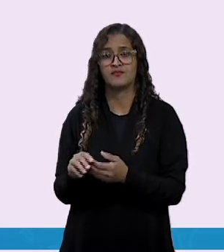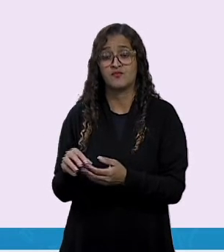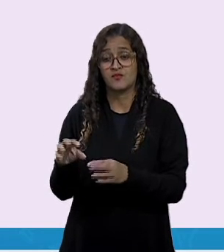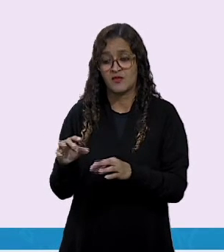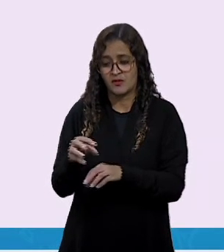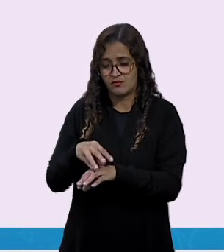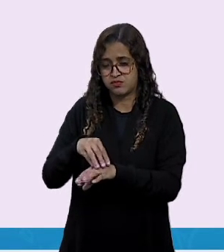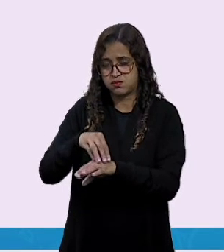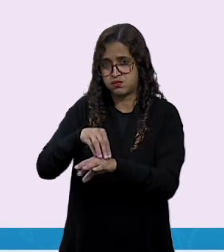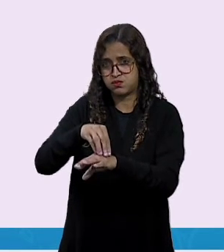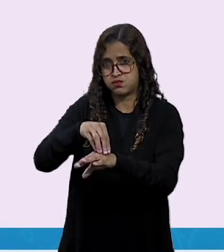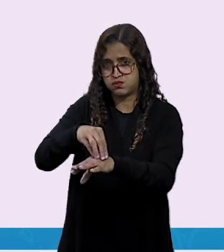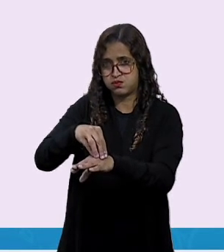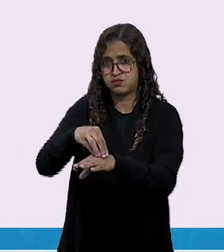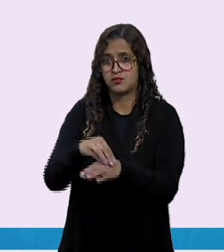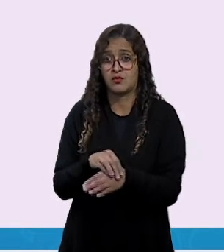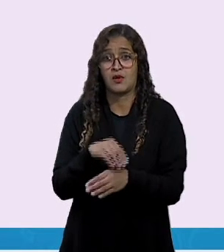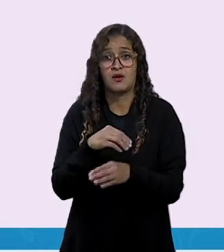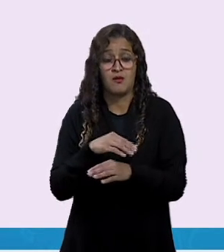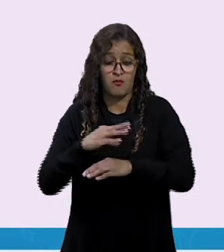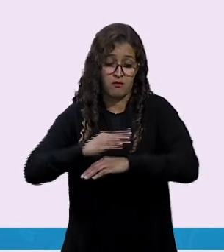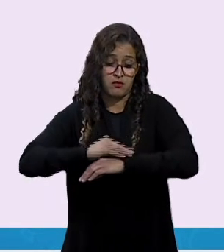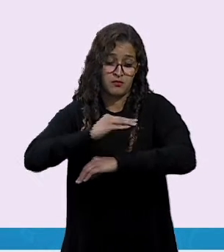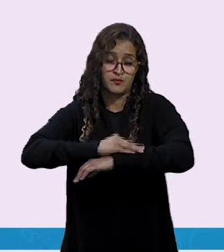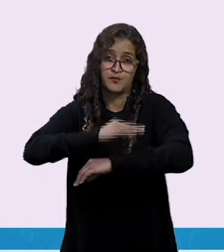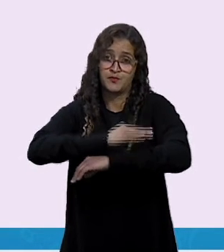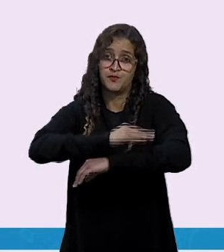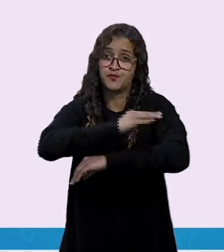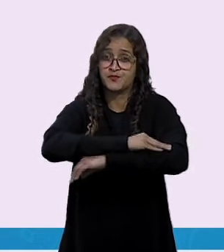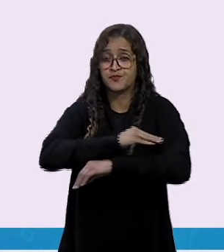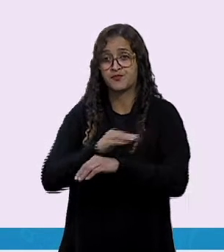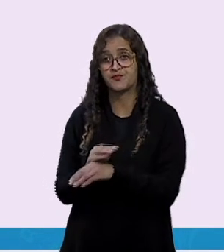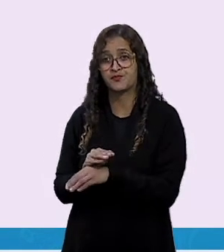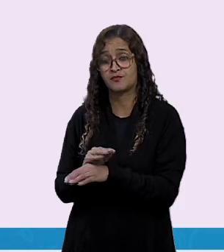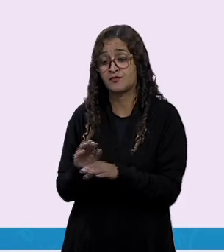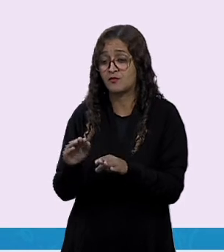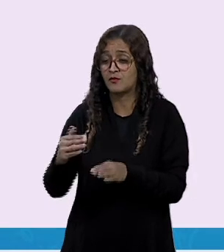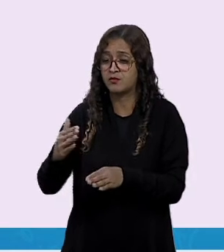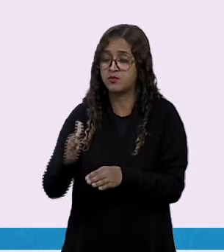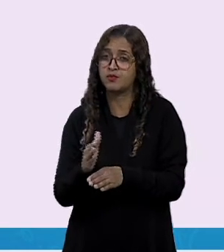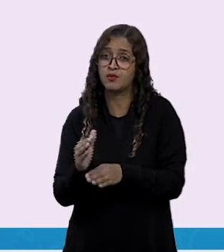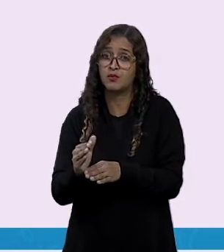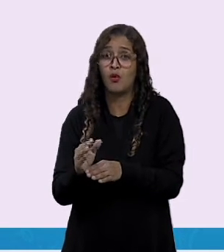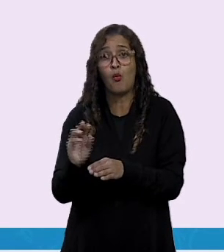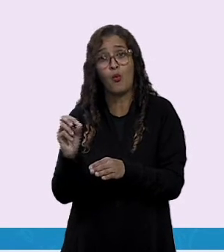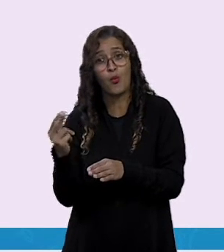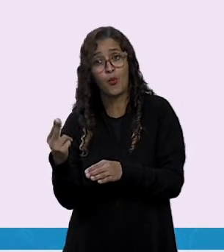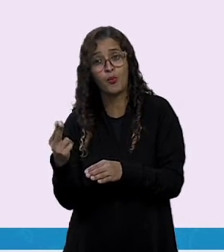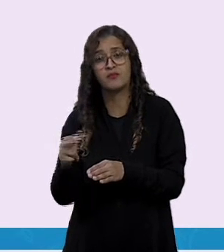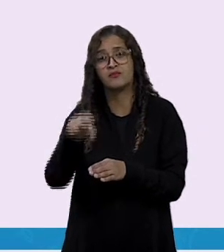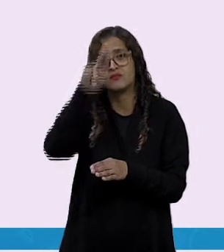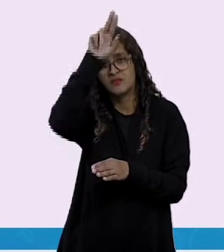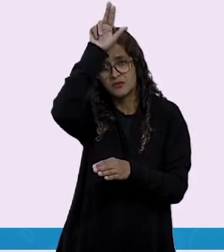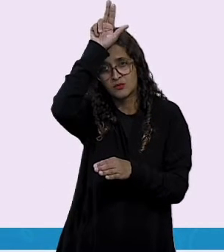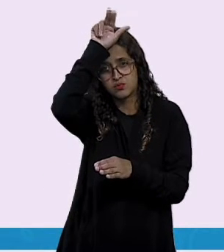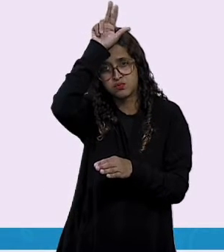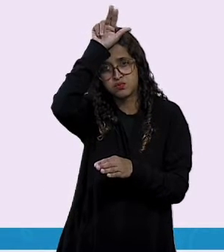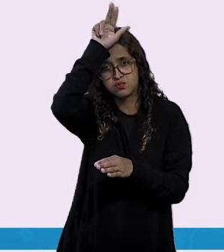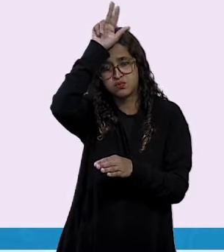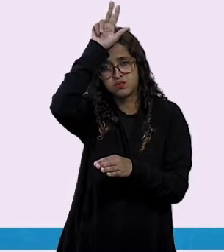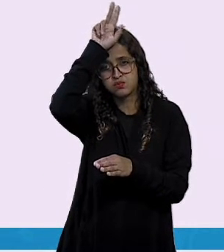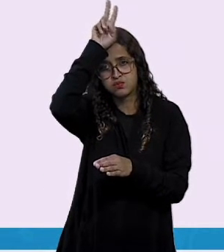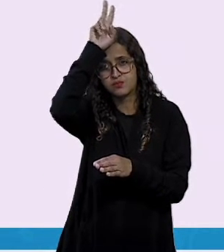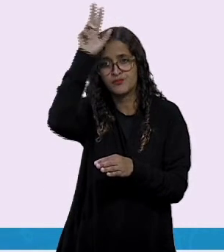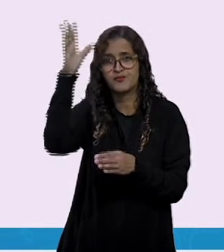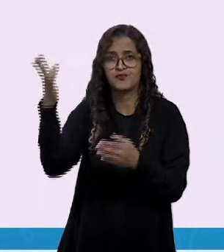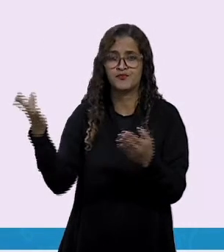moluscos, anfíbios, algumas espécies de peixes e insetos. Veja alguns exemplos. Aqui eu trouxe